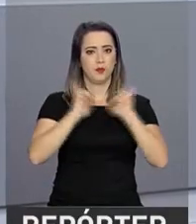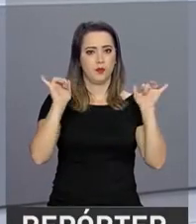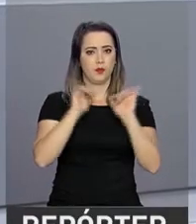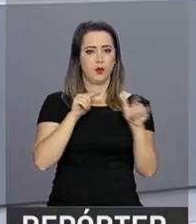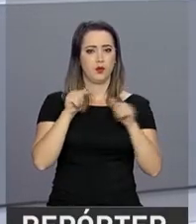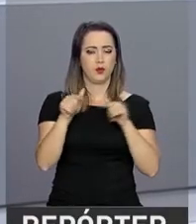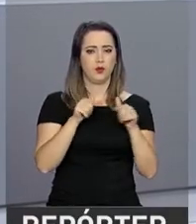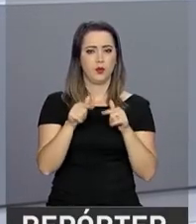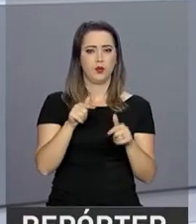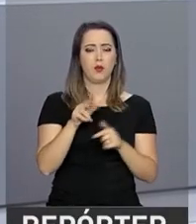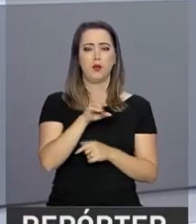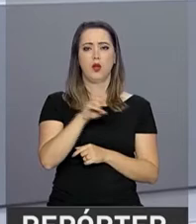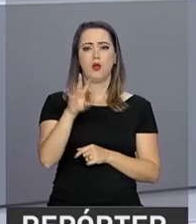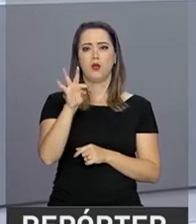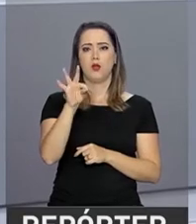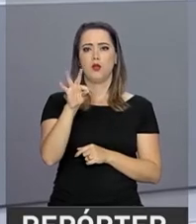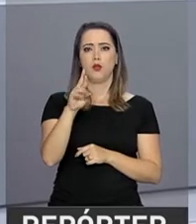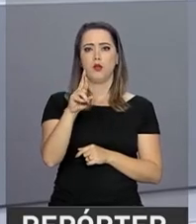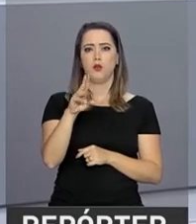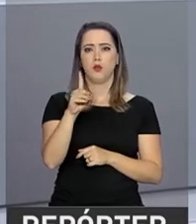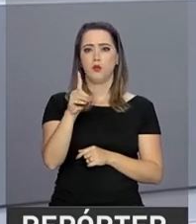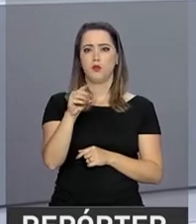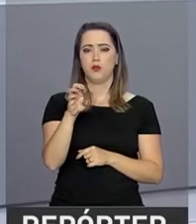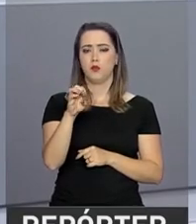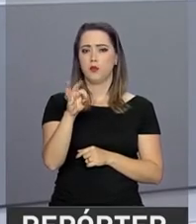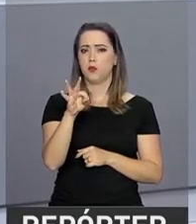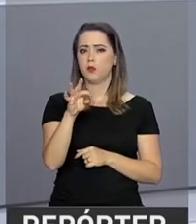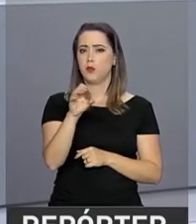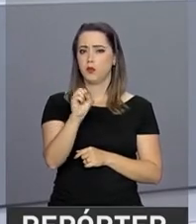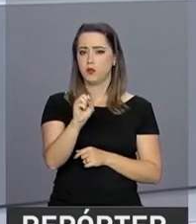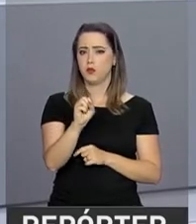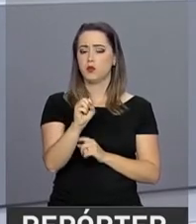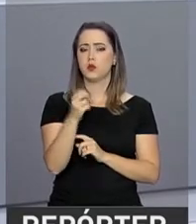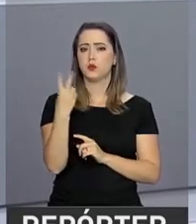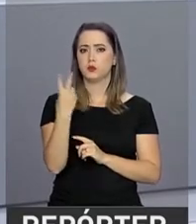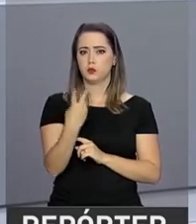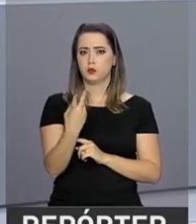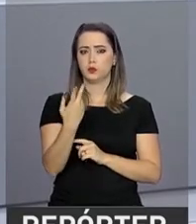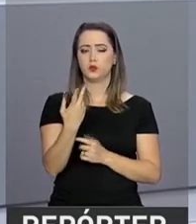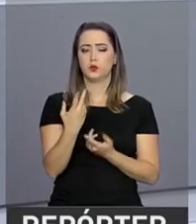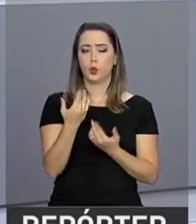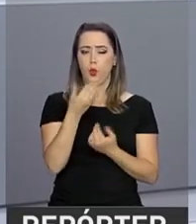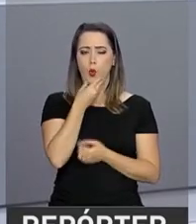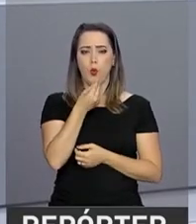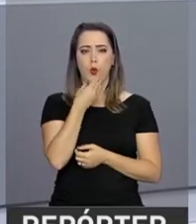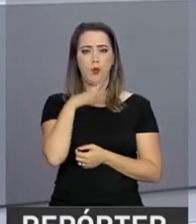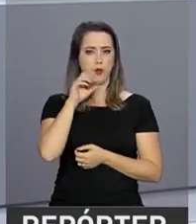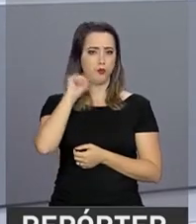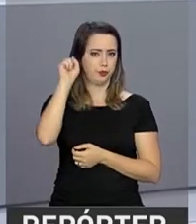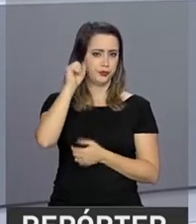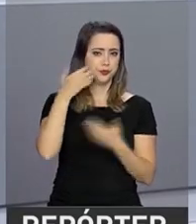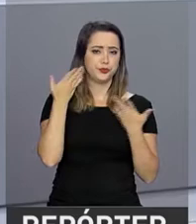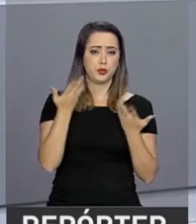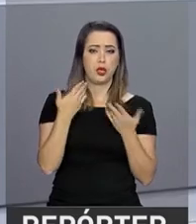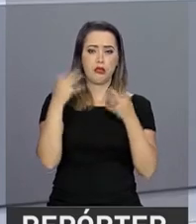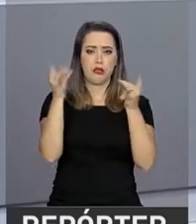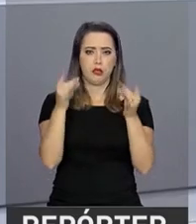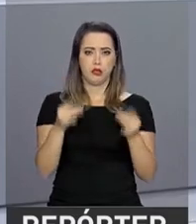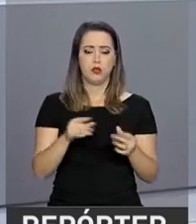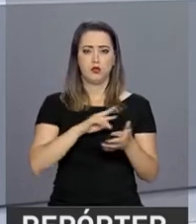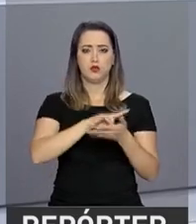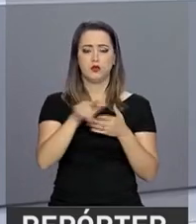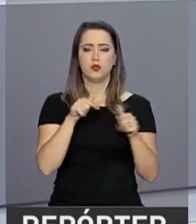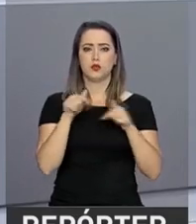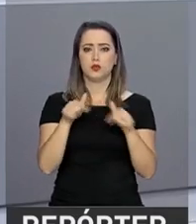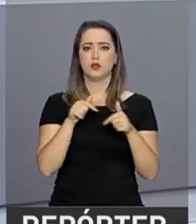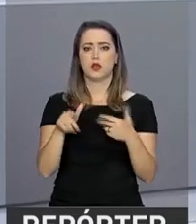lançamento da Operação Tiradentes 2, o ministro da Segurança Pública, Raul Jungmann, destacou o trabalho de integração das diferentes